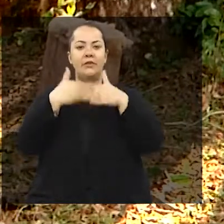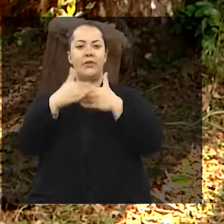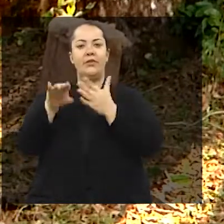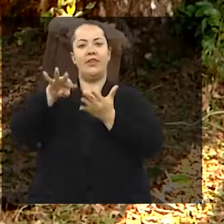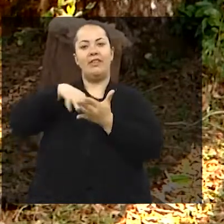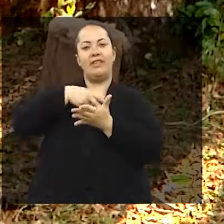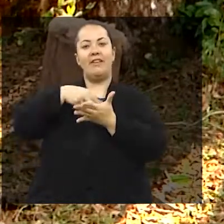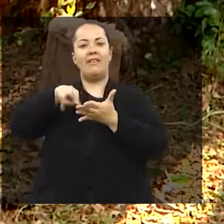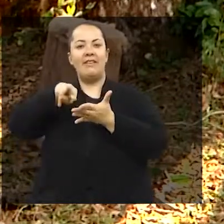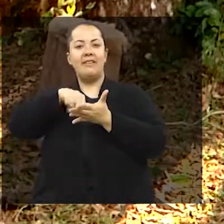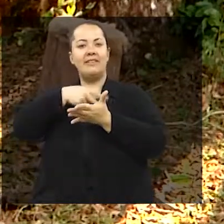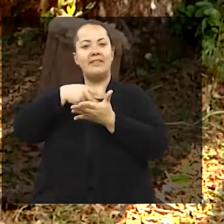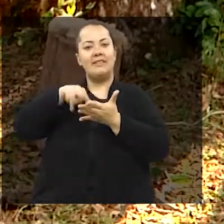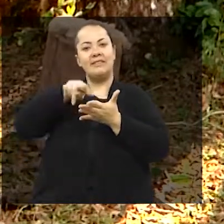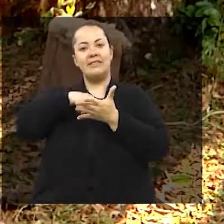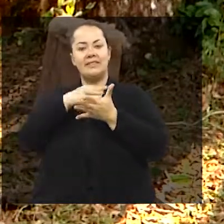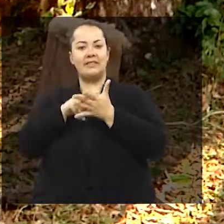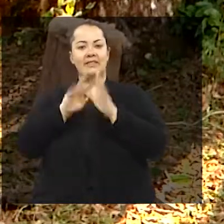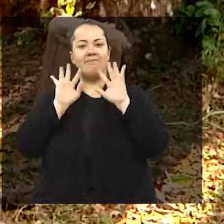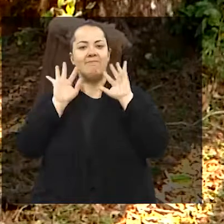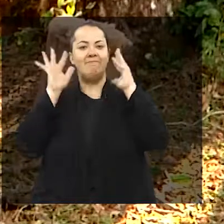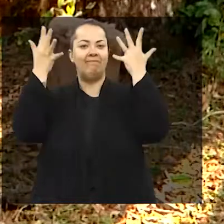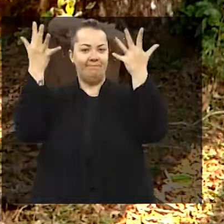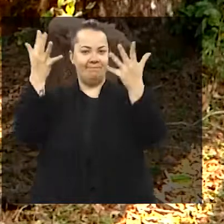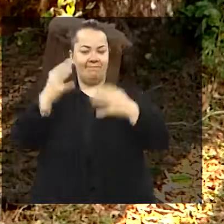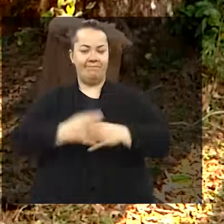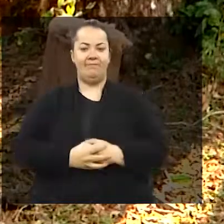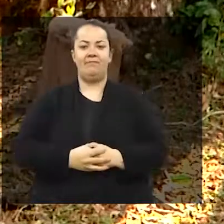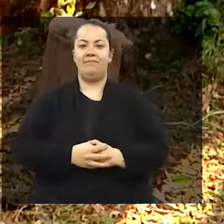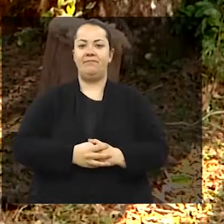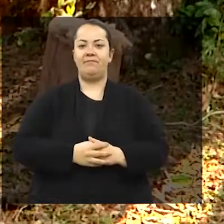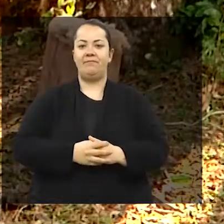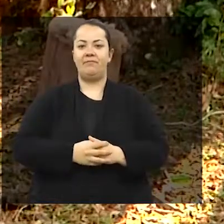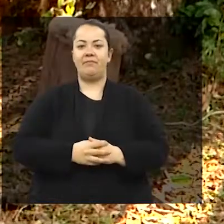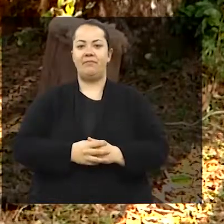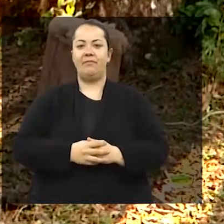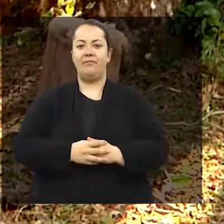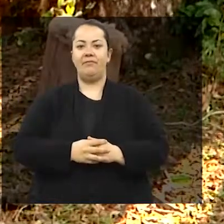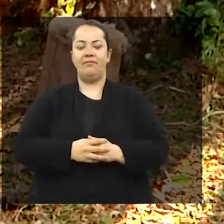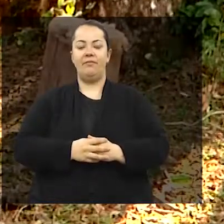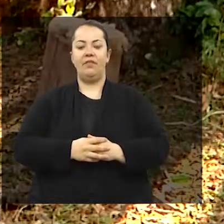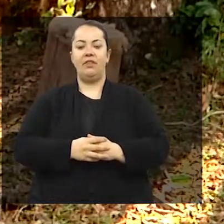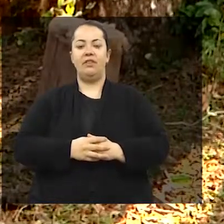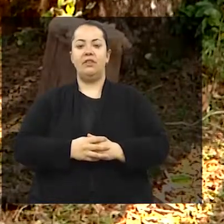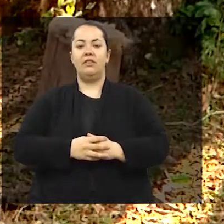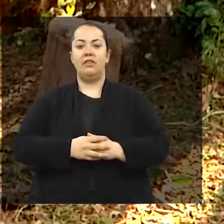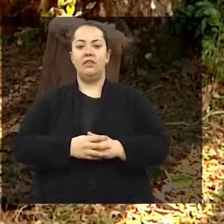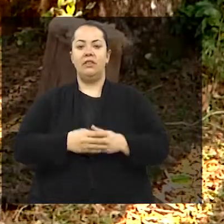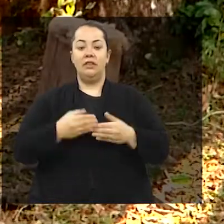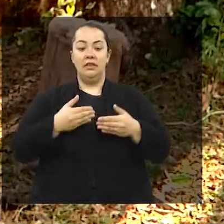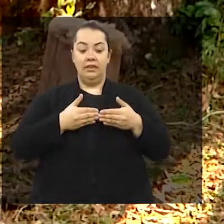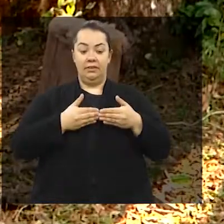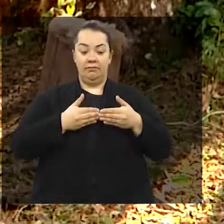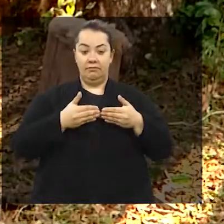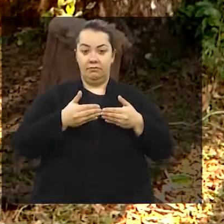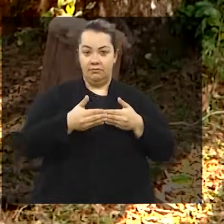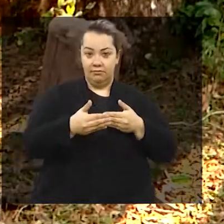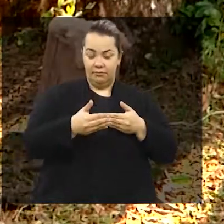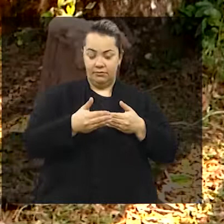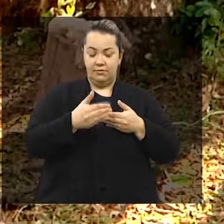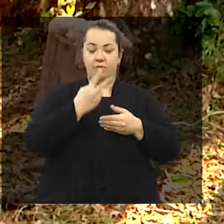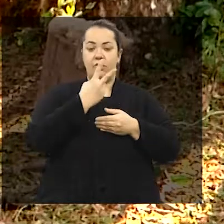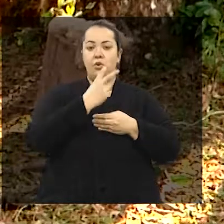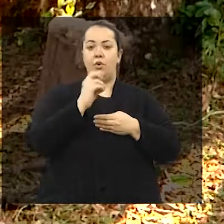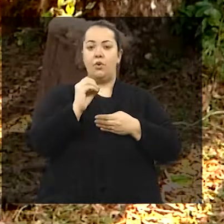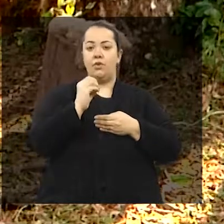passamos esse encontro abertura e o encontro durante a semana passou a ser ali junto na Pedro Pinto de Sousa junto à sede da 19ª